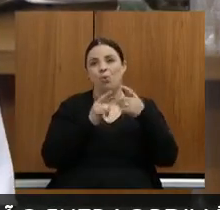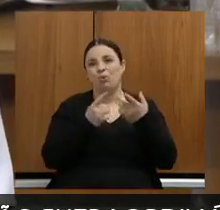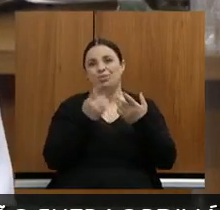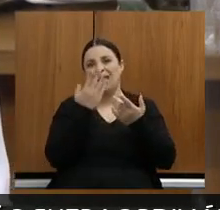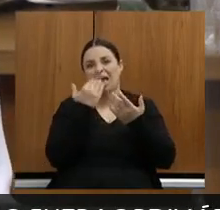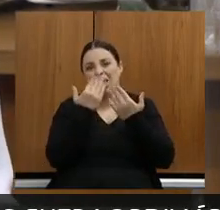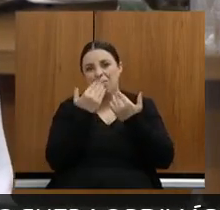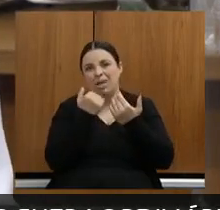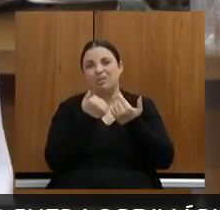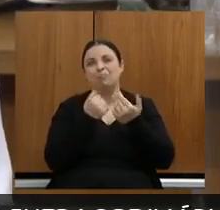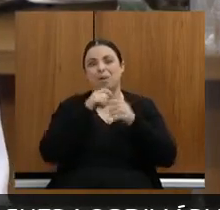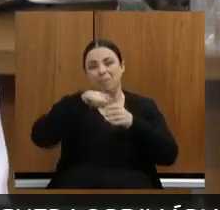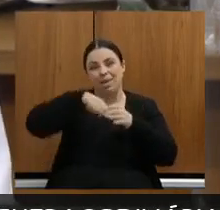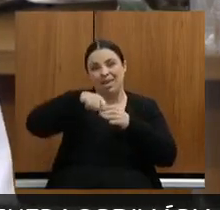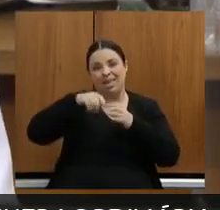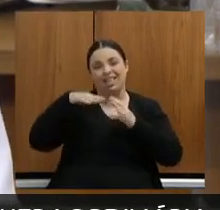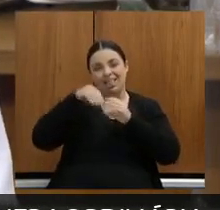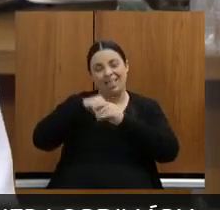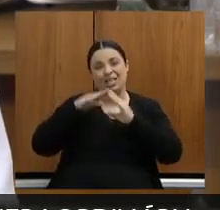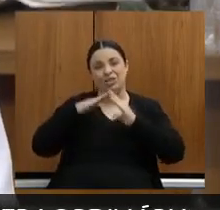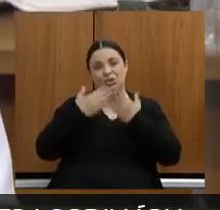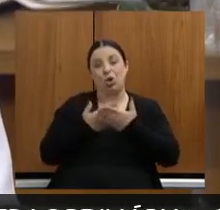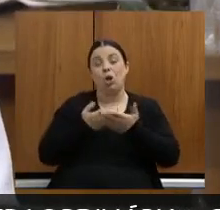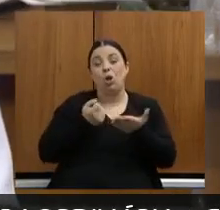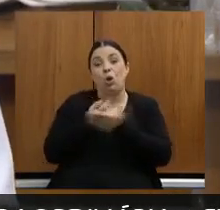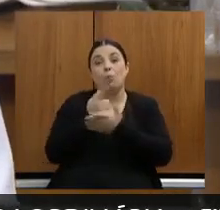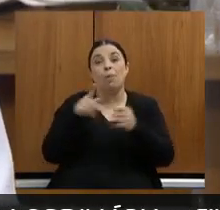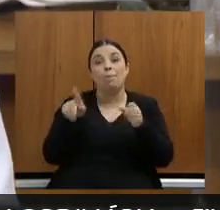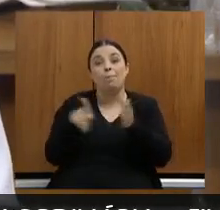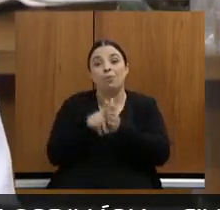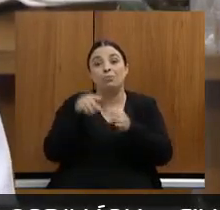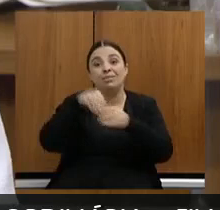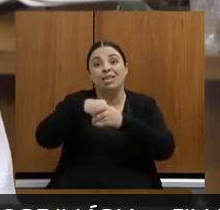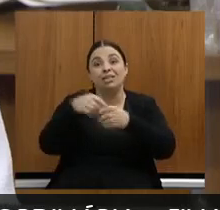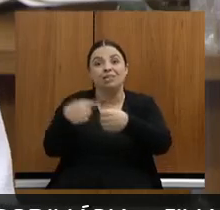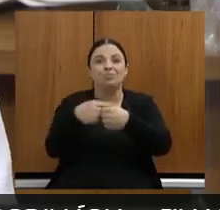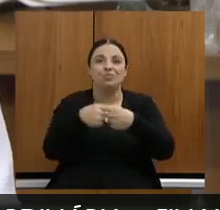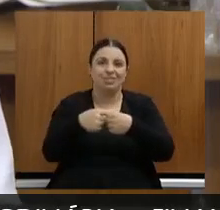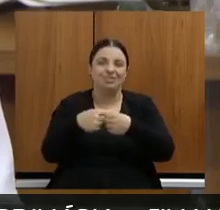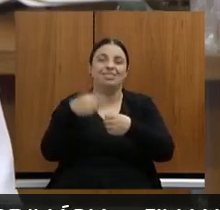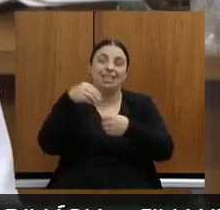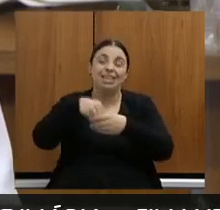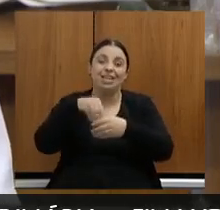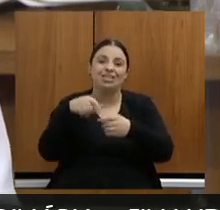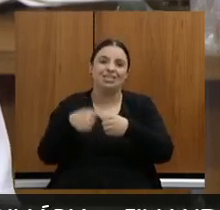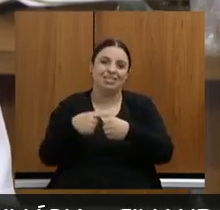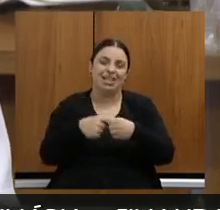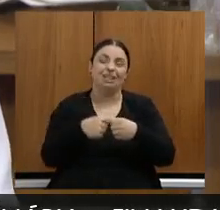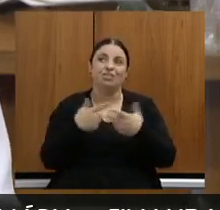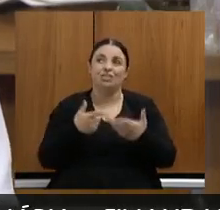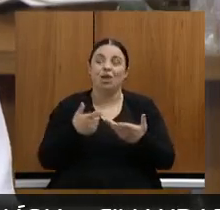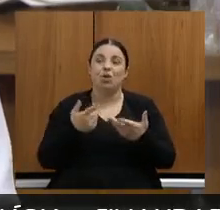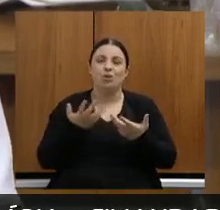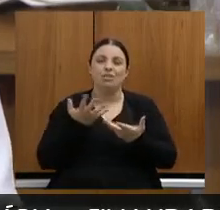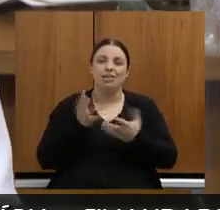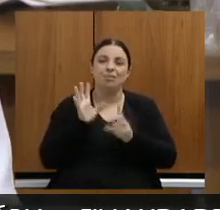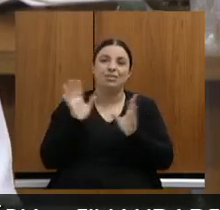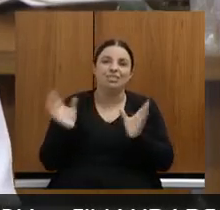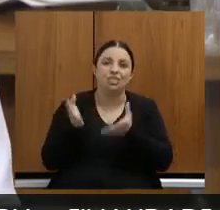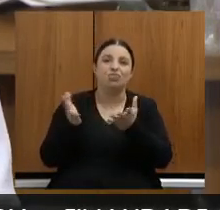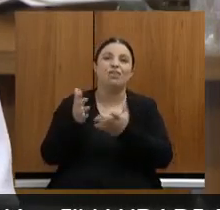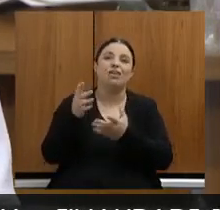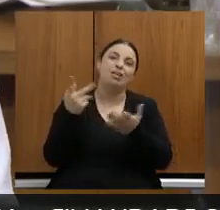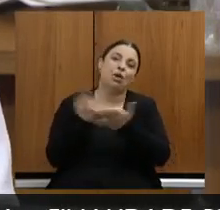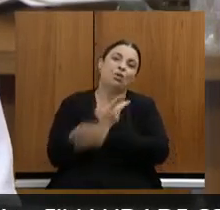essa possibilidade mas nós queremos com pelo menos levar isso a todos os municípios que ainda não têm e a gente acredita que